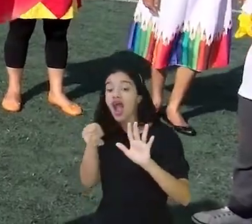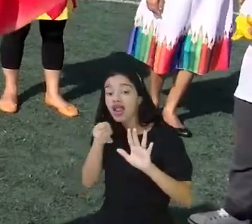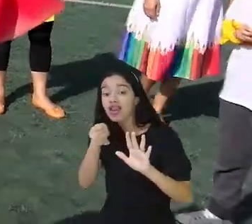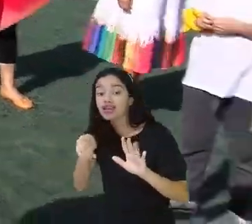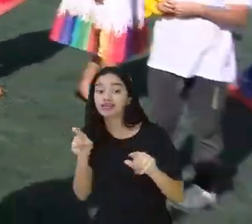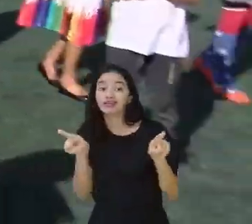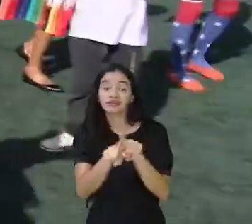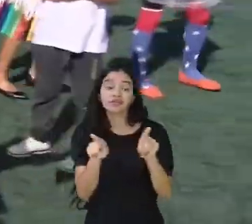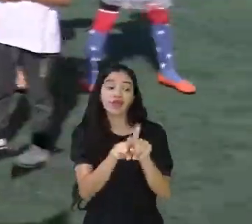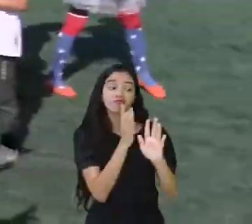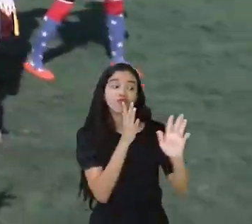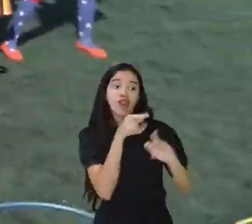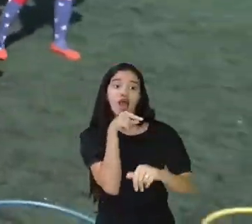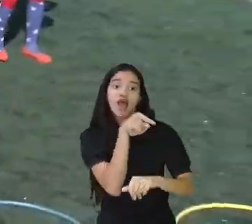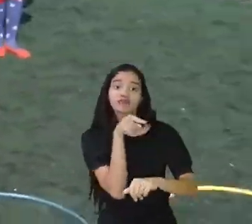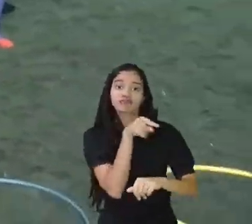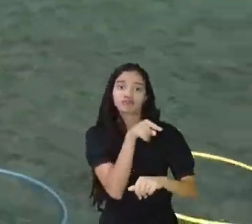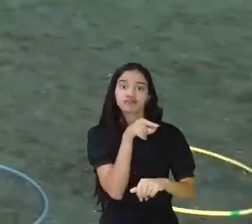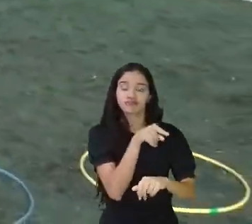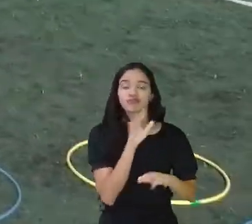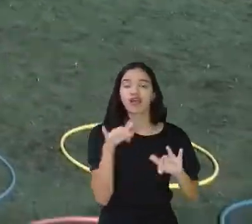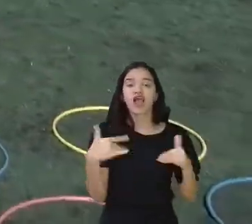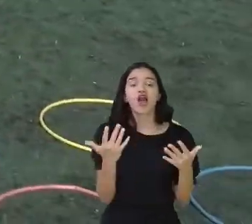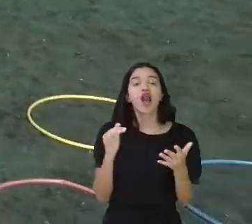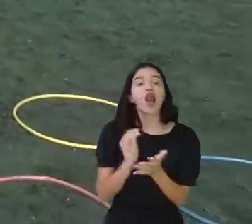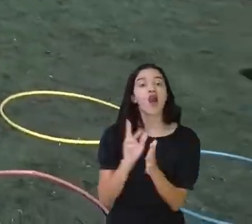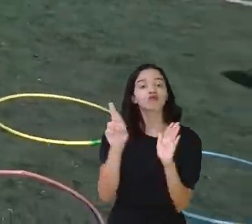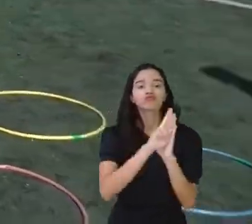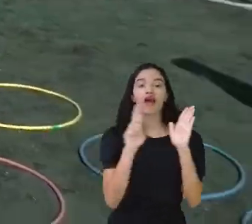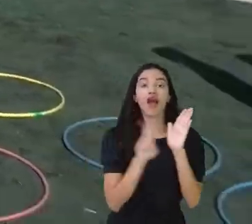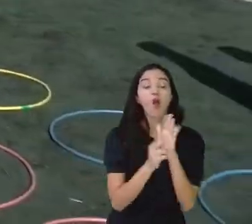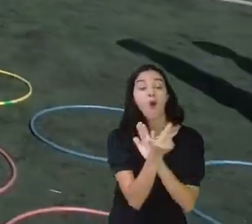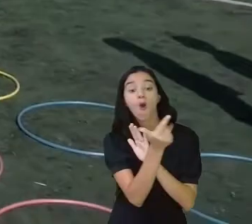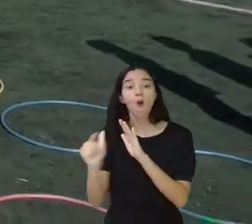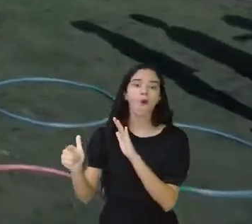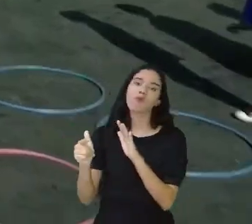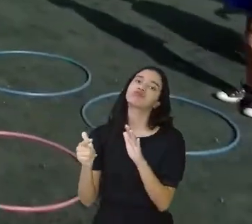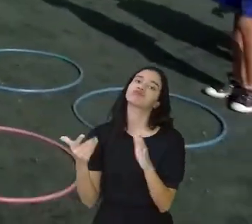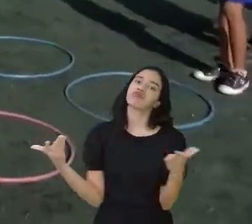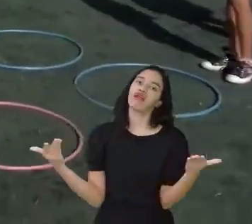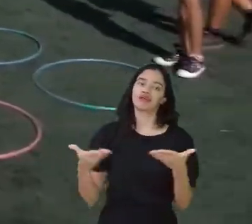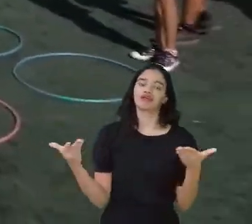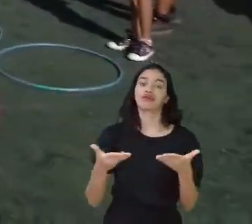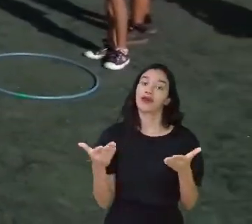Fila ali. Eu vou botar outra regra aqui. Tô bem.